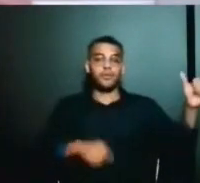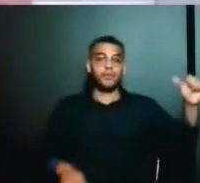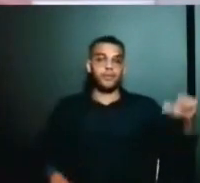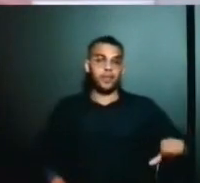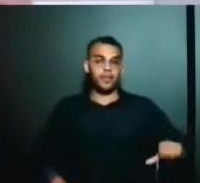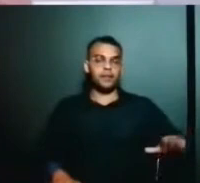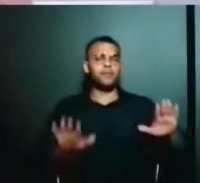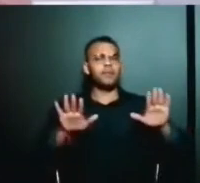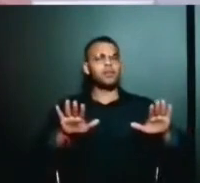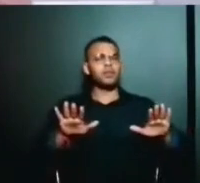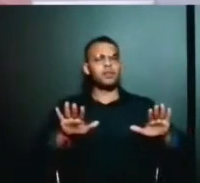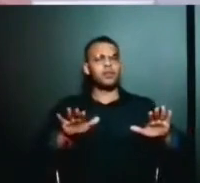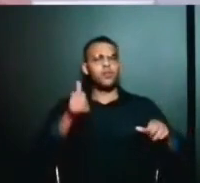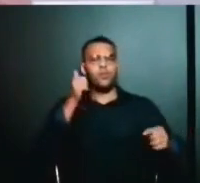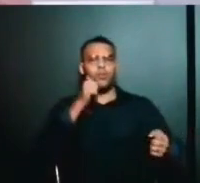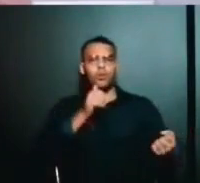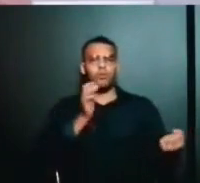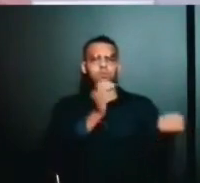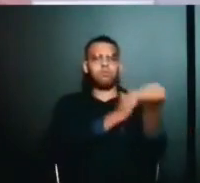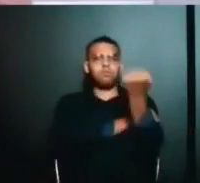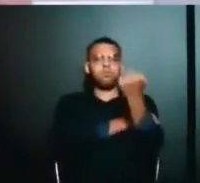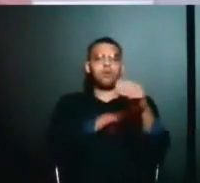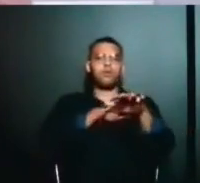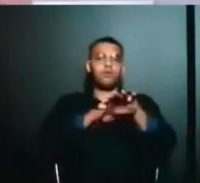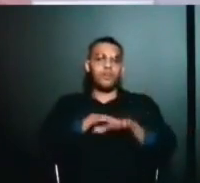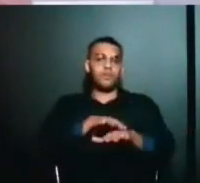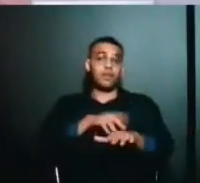coloca um óculos que